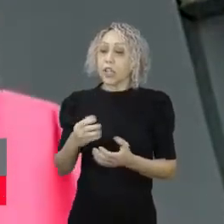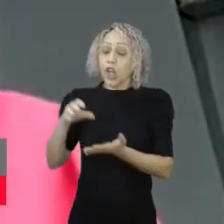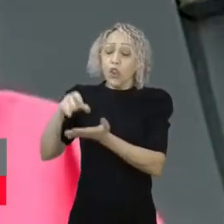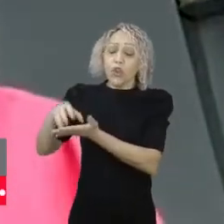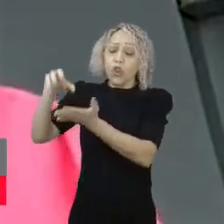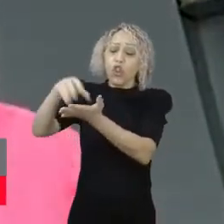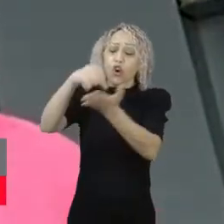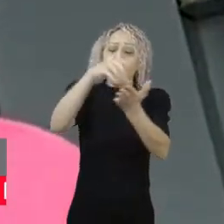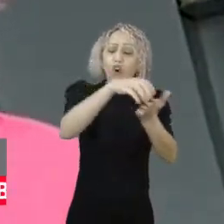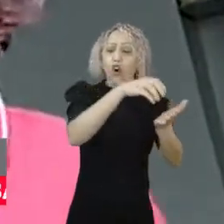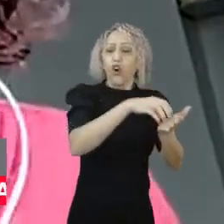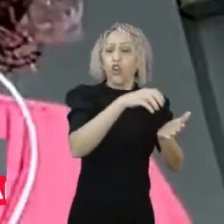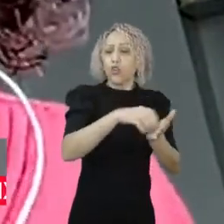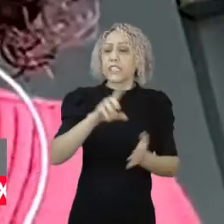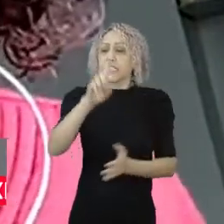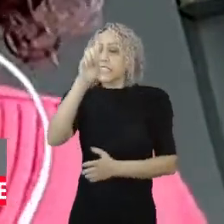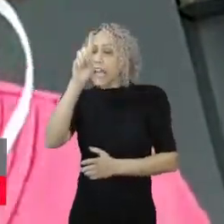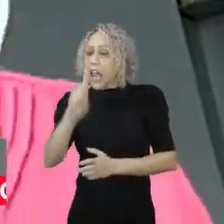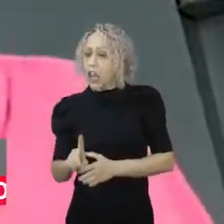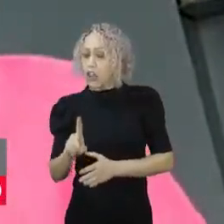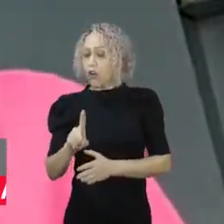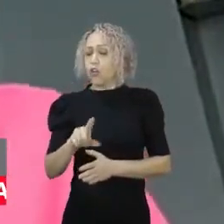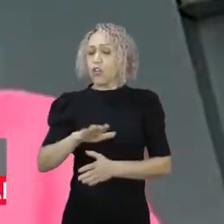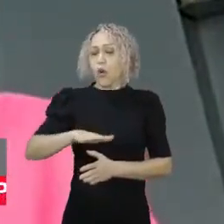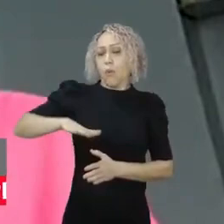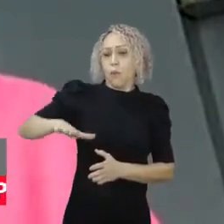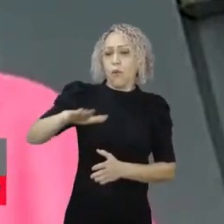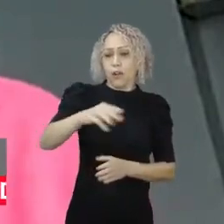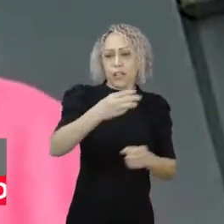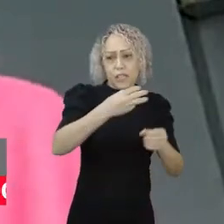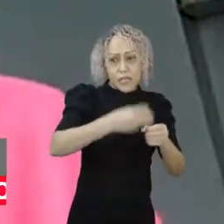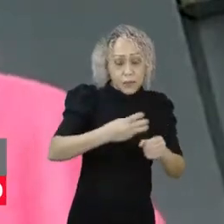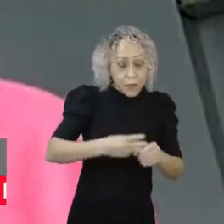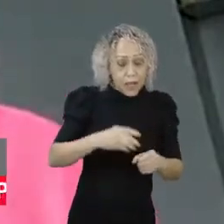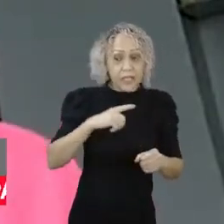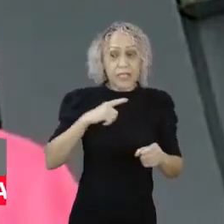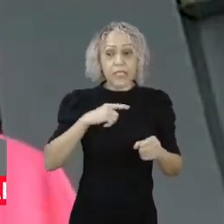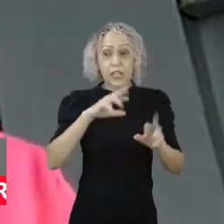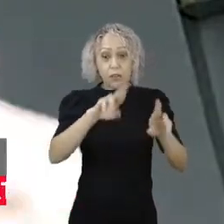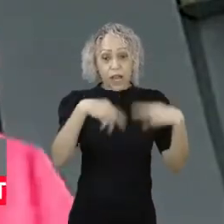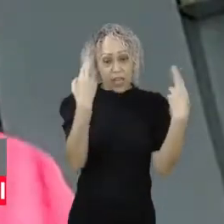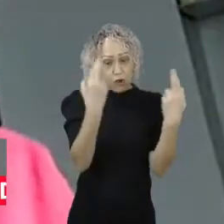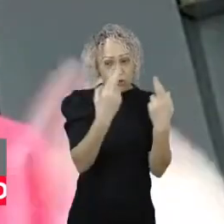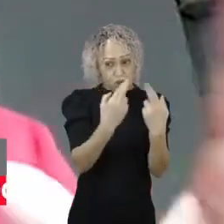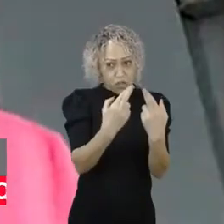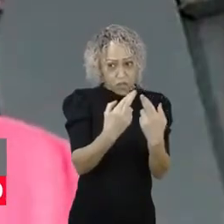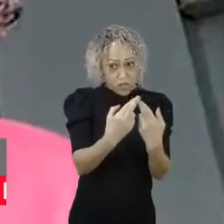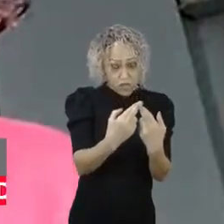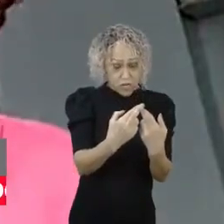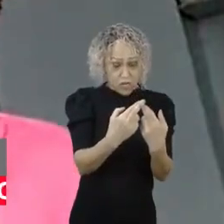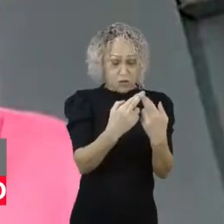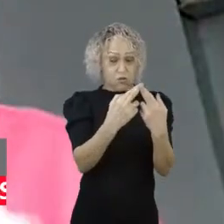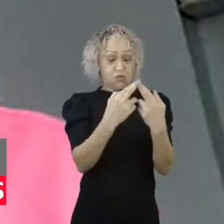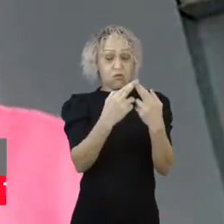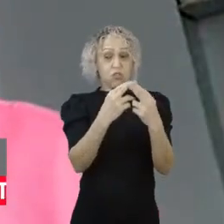uma reunião, no mínimo da executiva, de preferência do diretório, onde